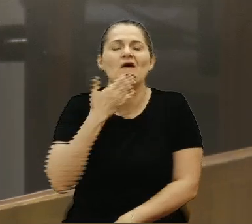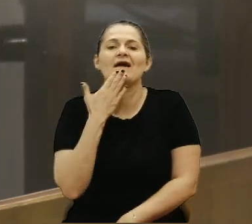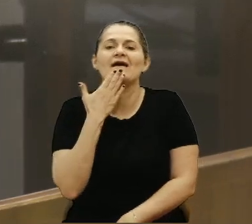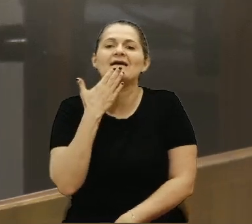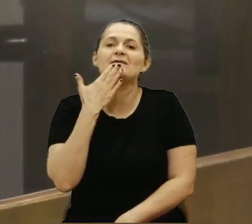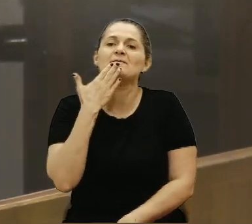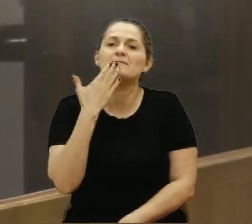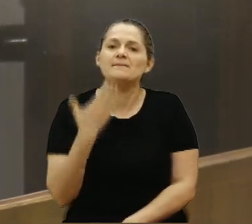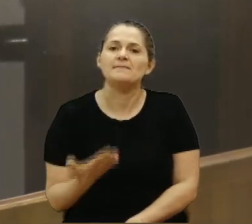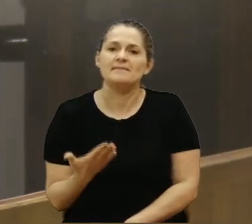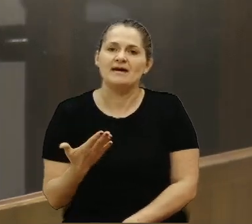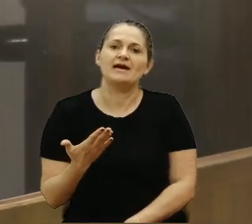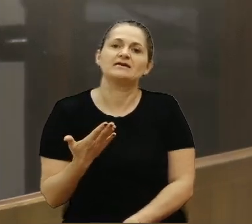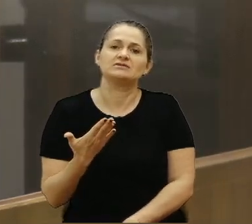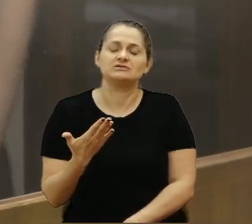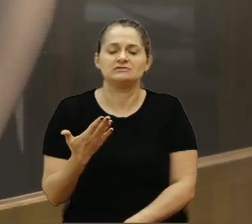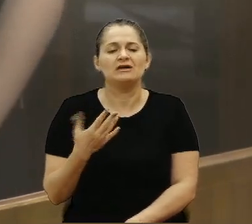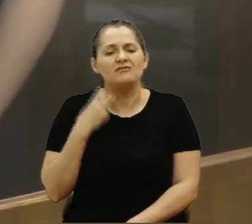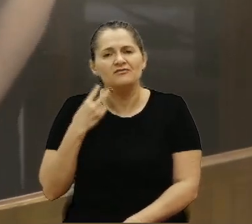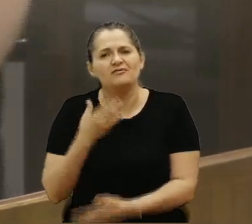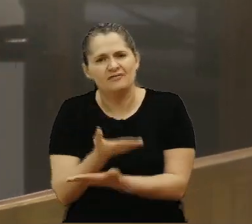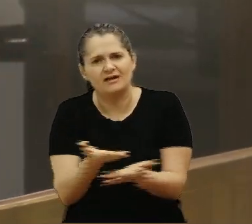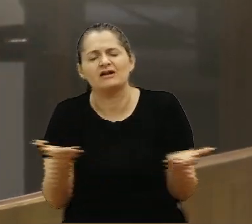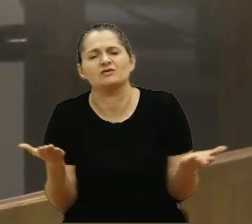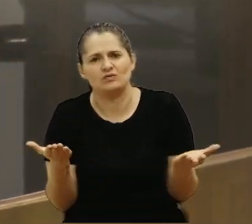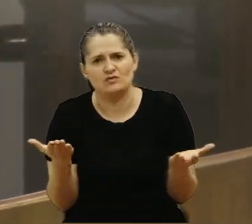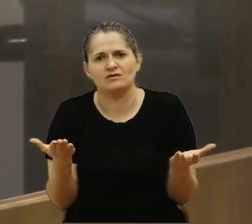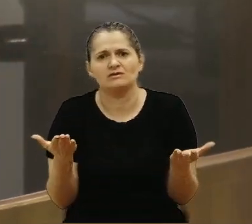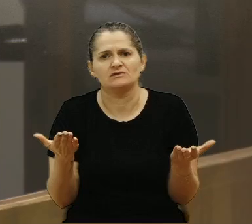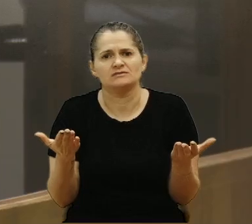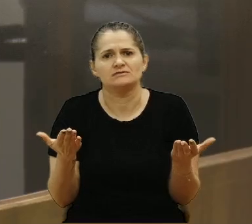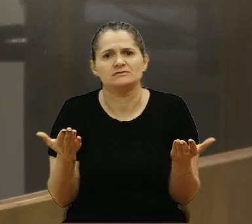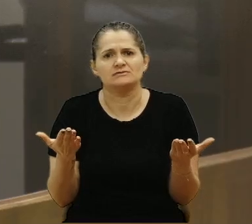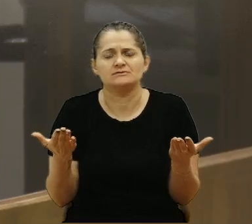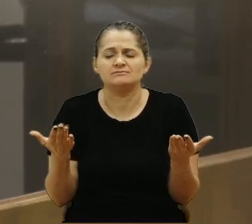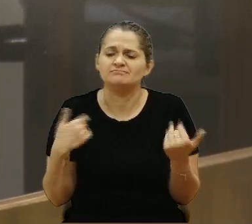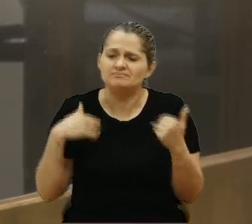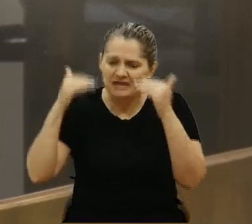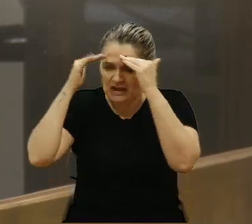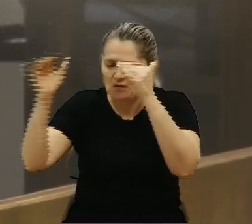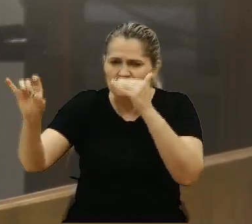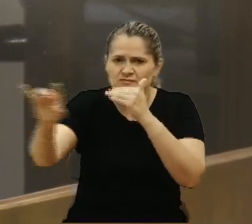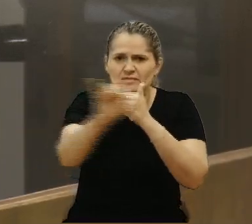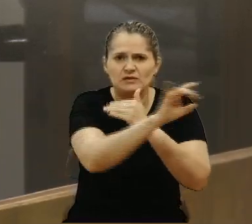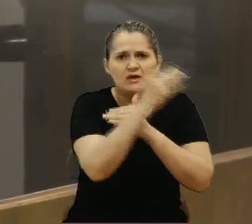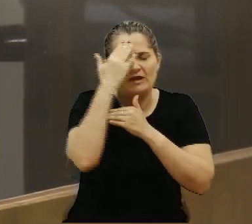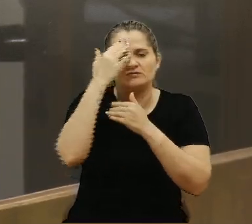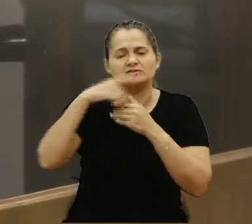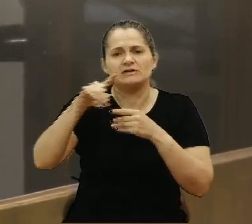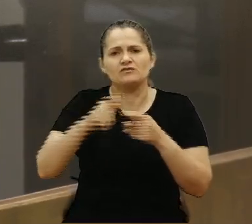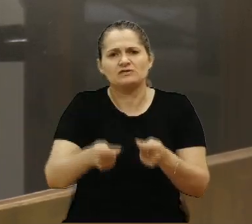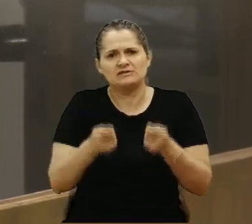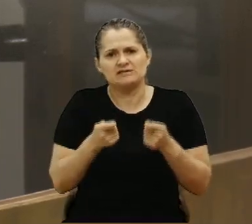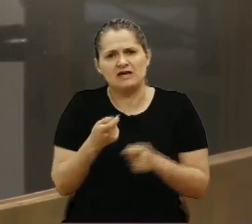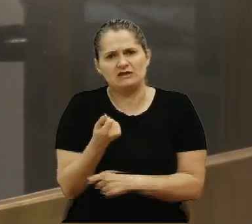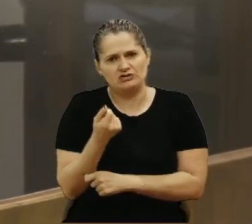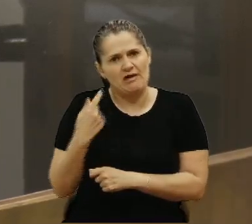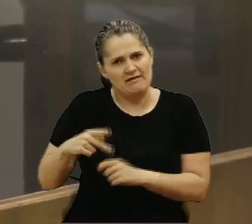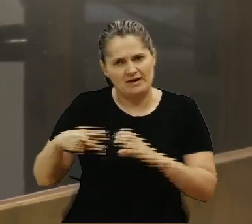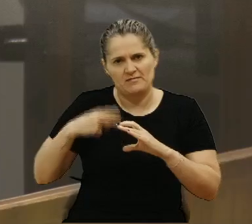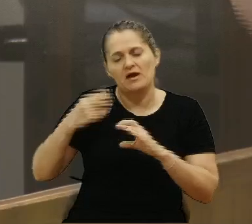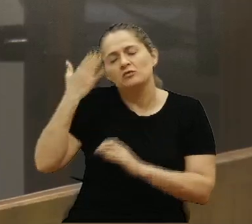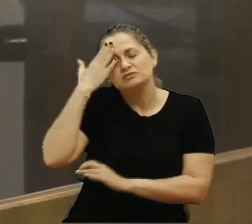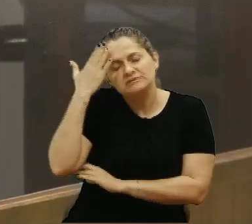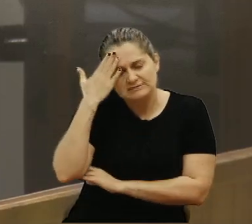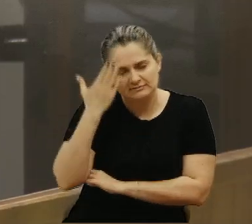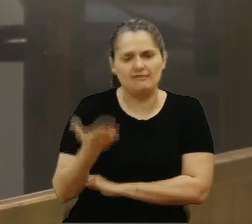vindo aqui pedindo assim, vereadores, com todo respeito, eu sei que vocês sempre economizam o recurso aqui na Câmara, todo ano. Então,